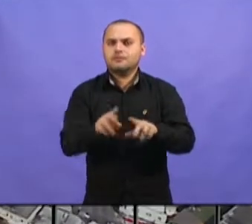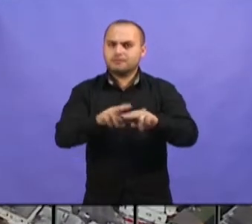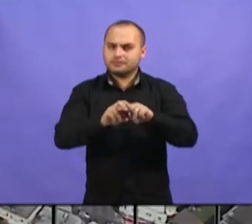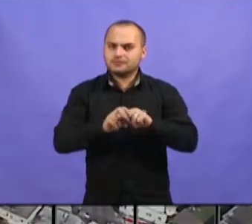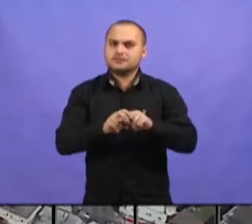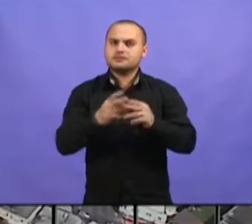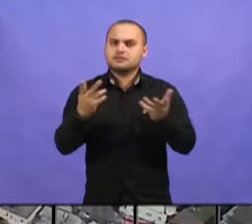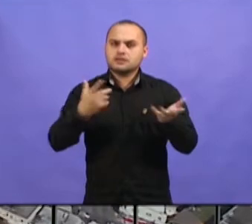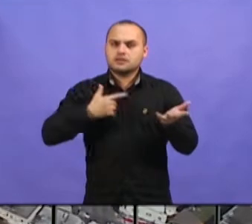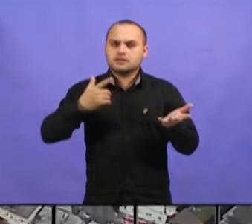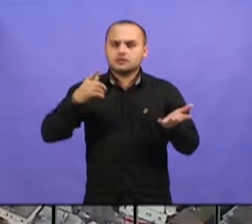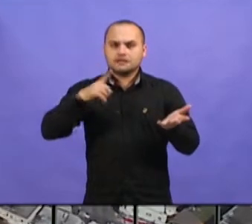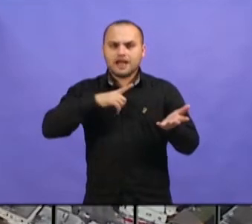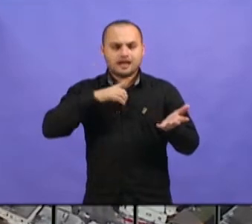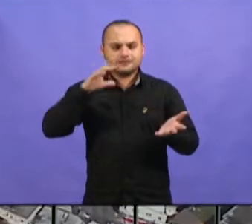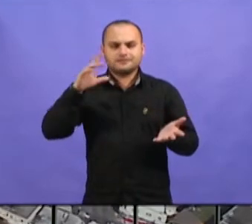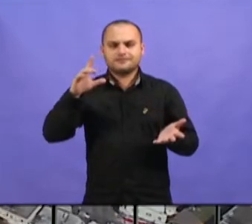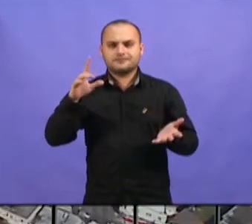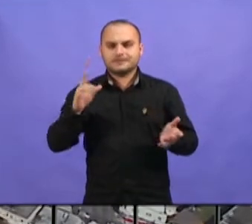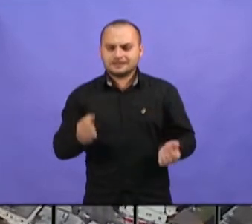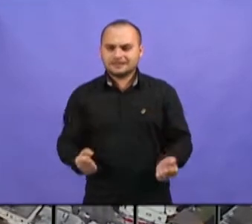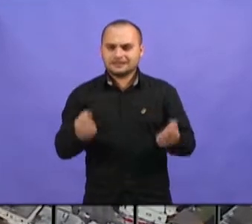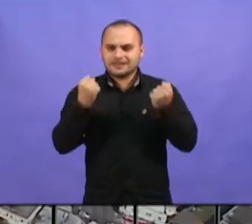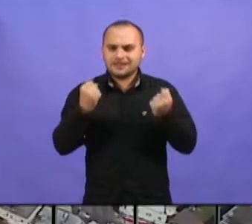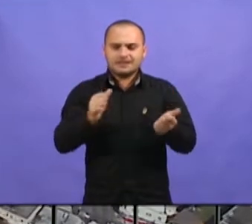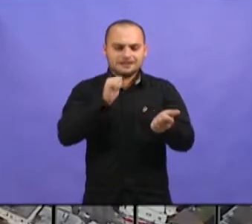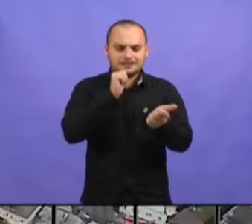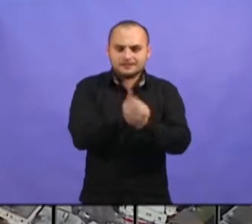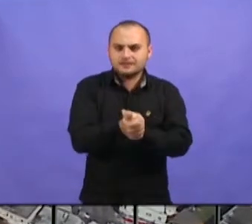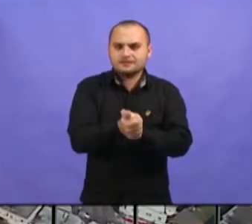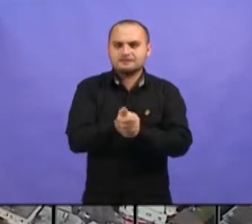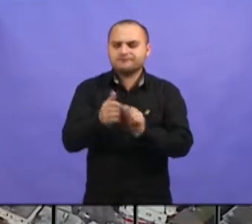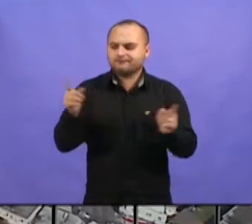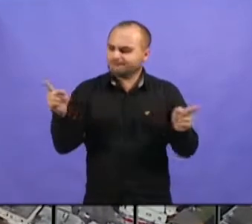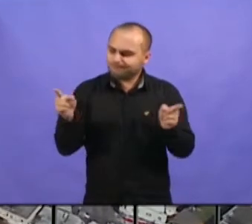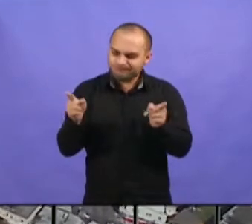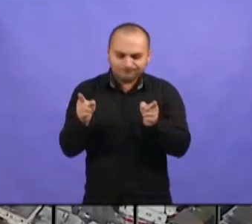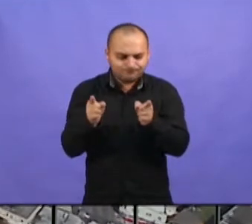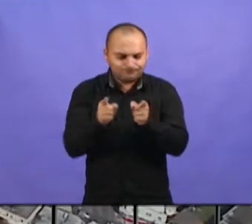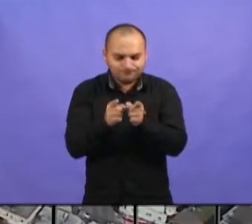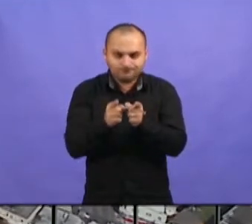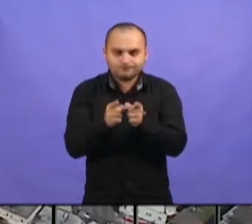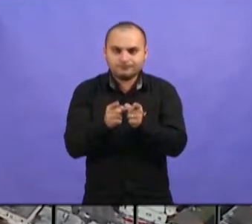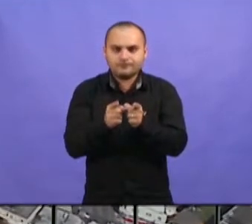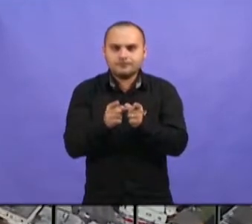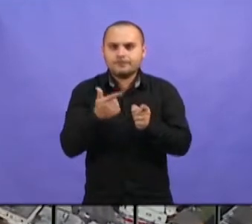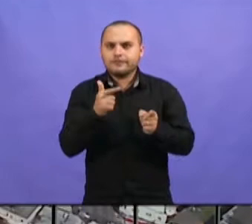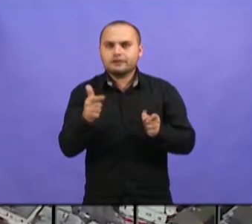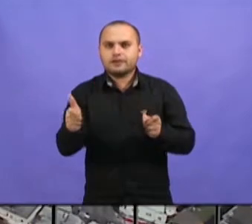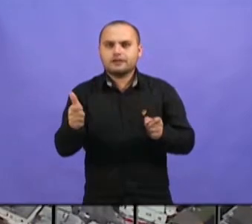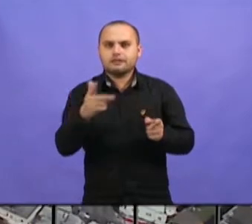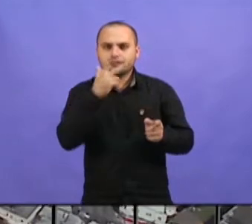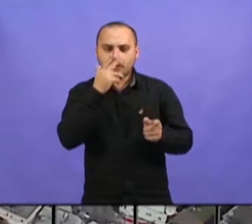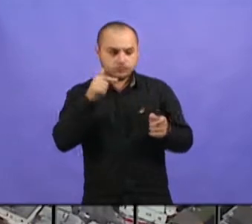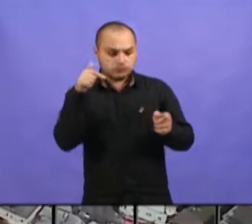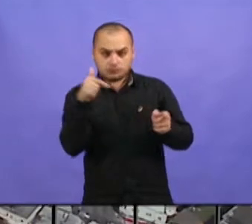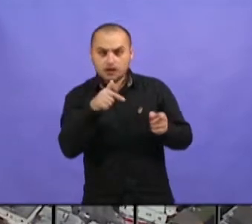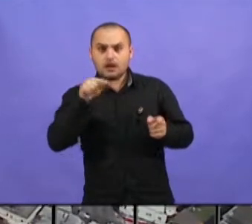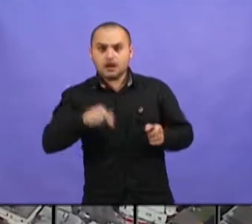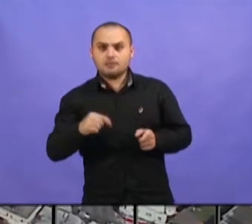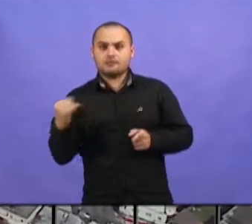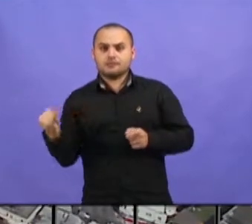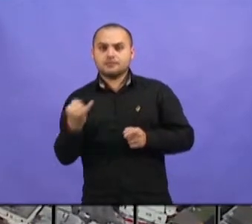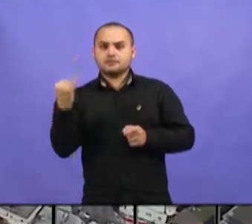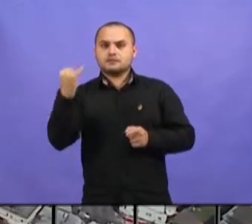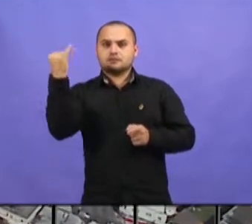muito reduzido o nosso exercício, né? A gente não tem estabelecido o exercício físico como uma necessidade. Eu estava até